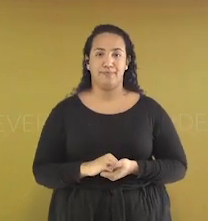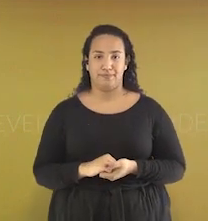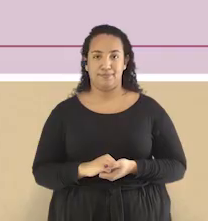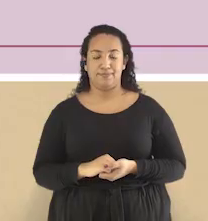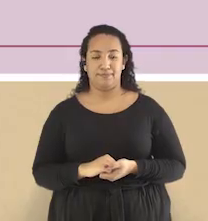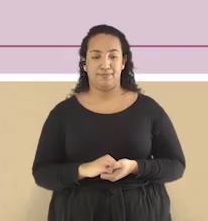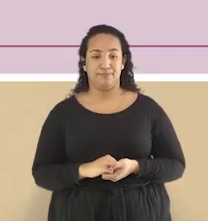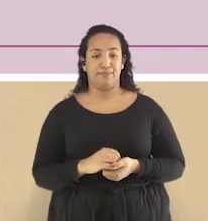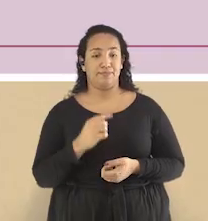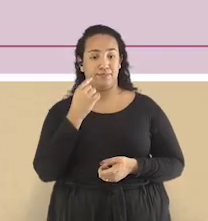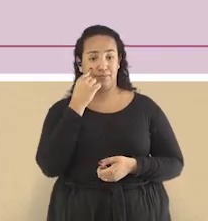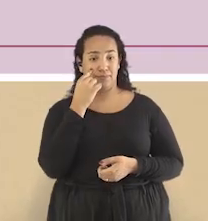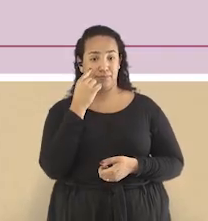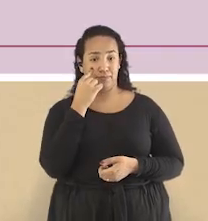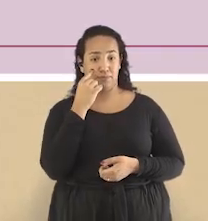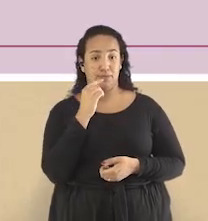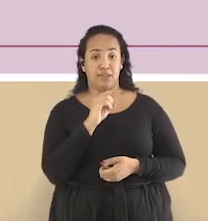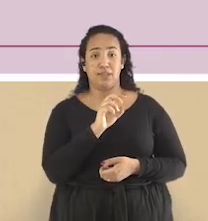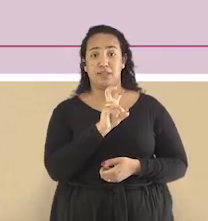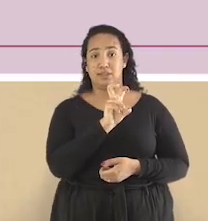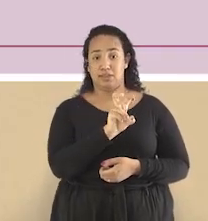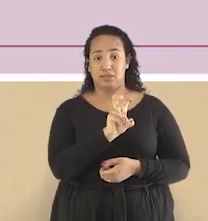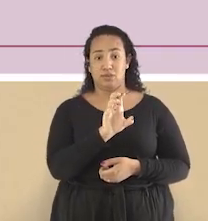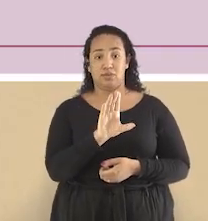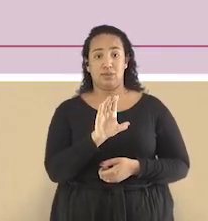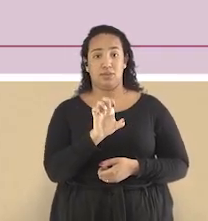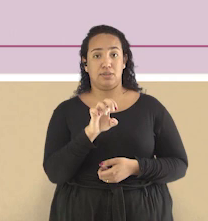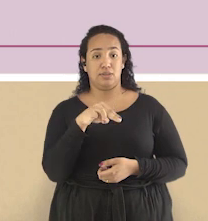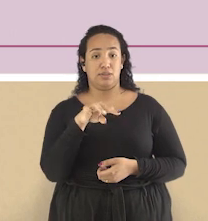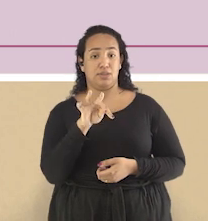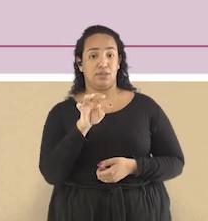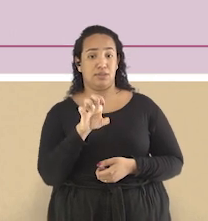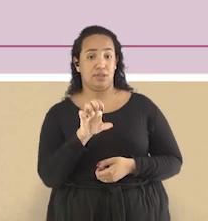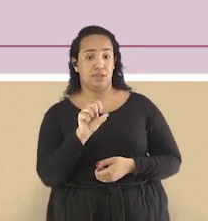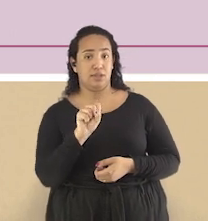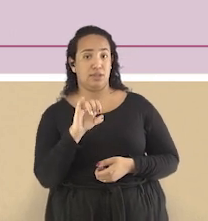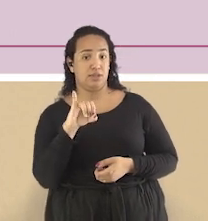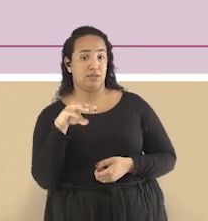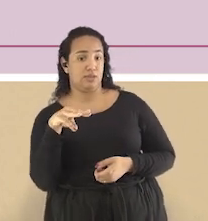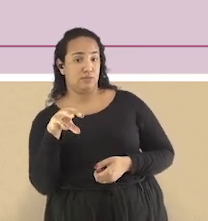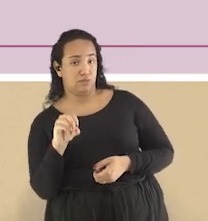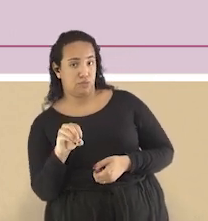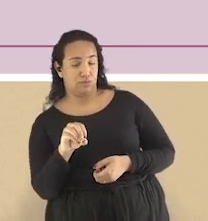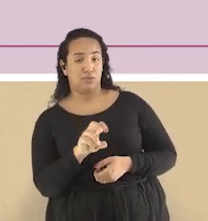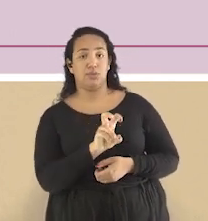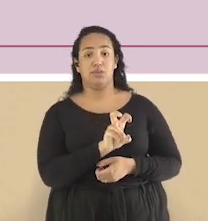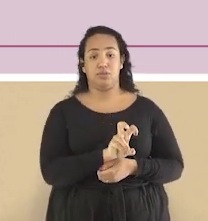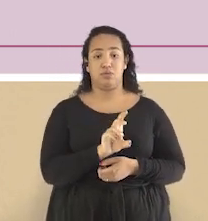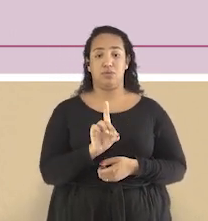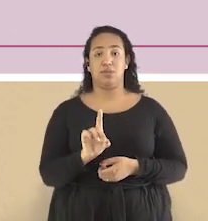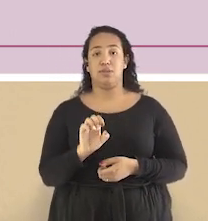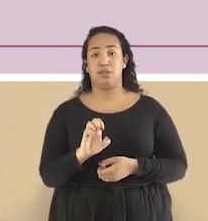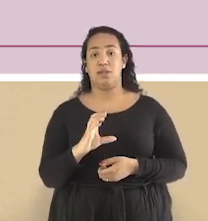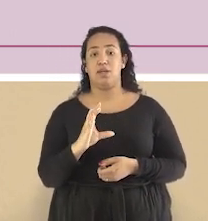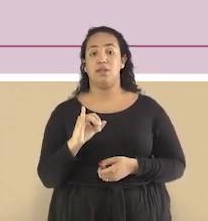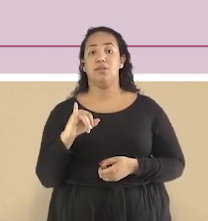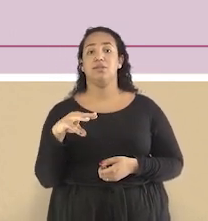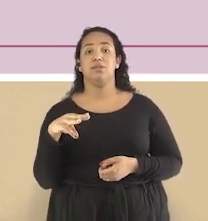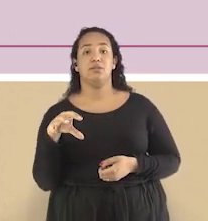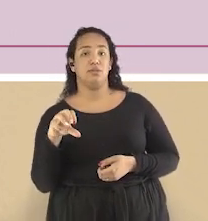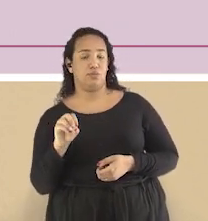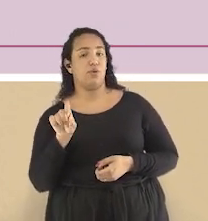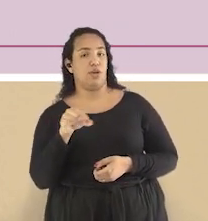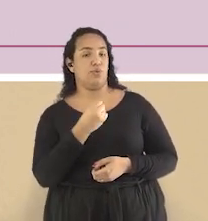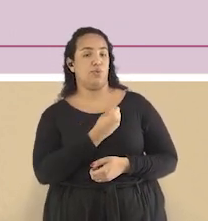Legal? Nós vimos que 5 centésimos e 5 décimos são números decimais e